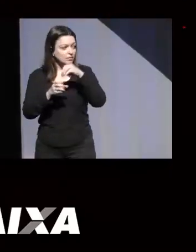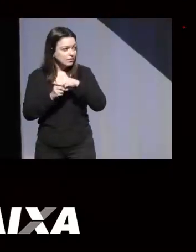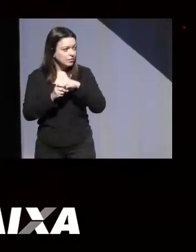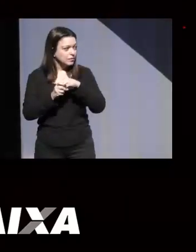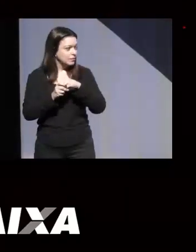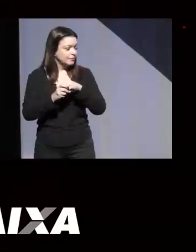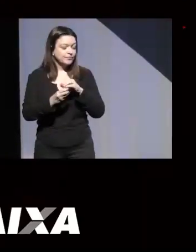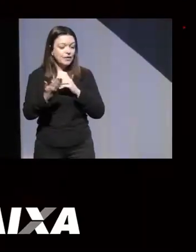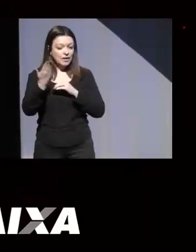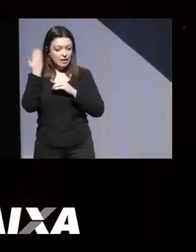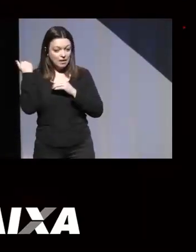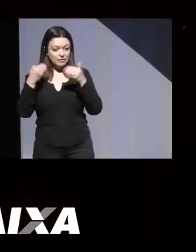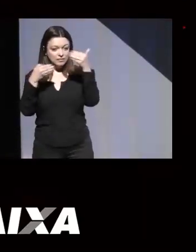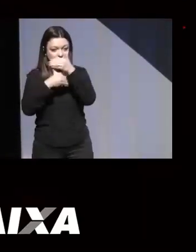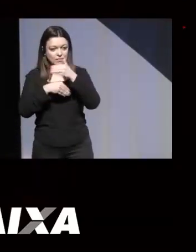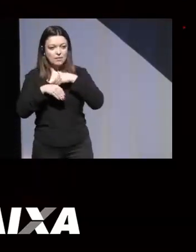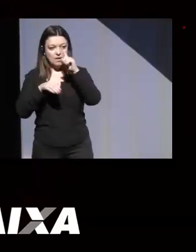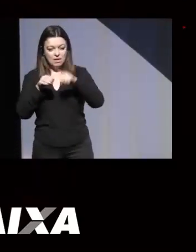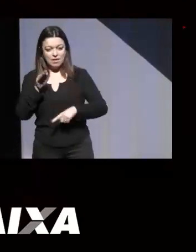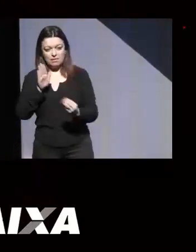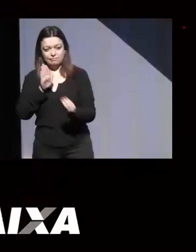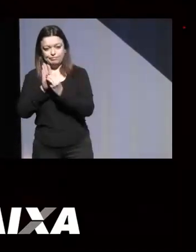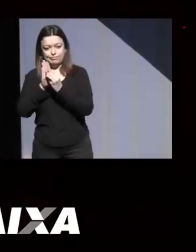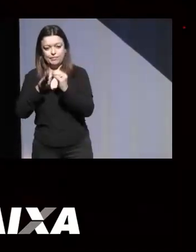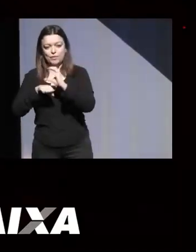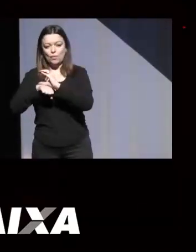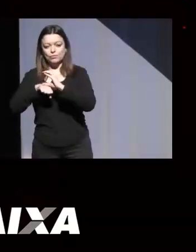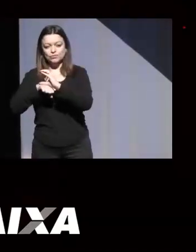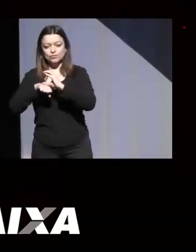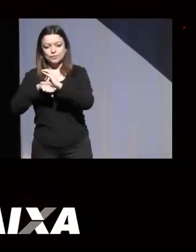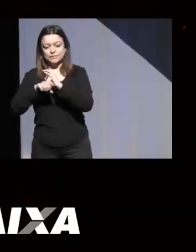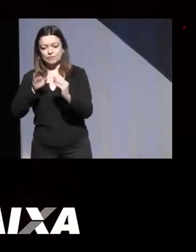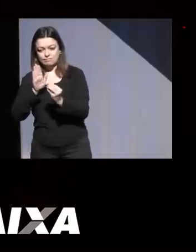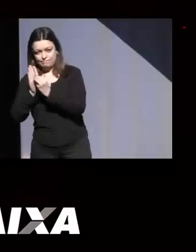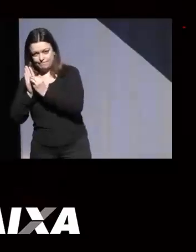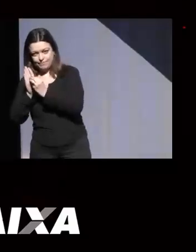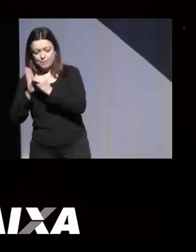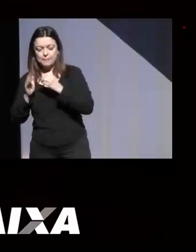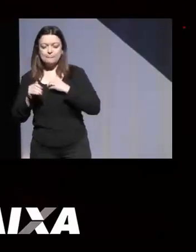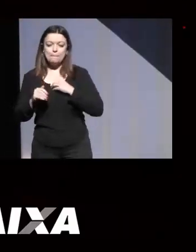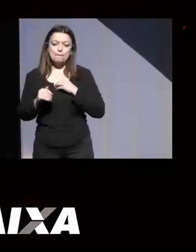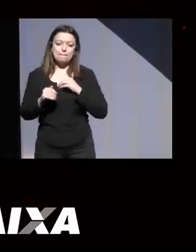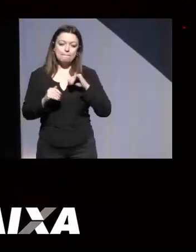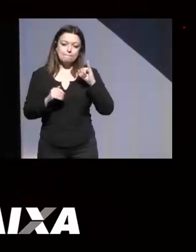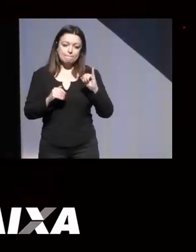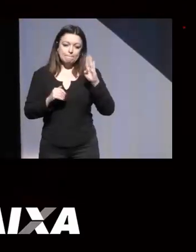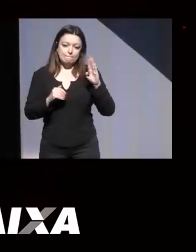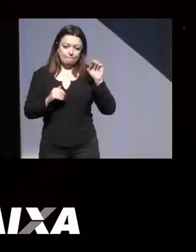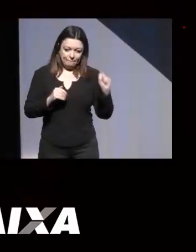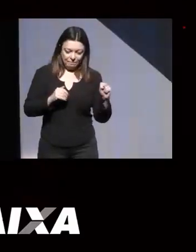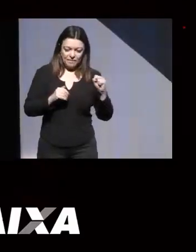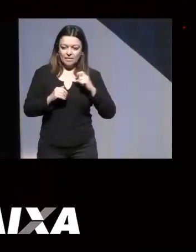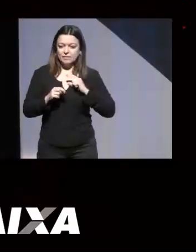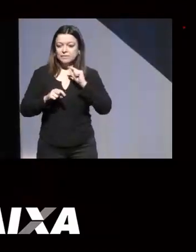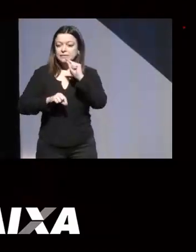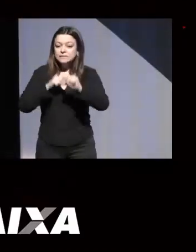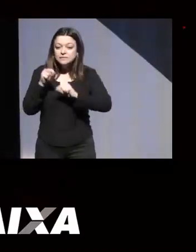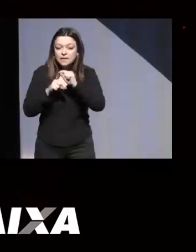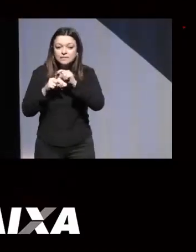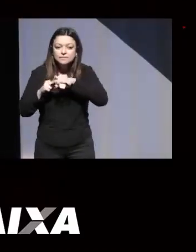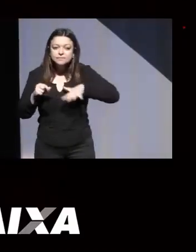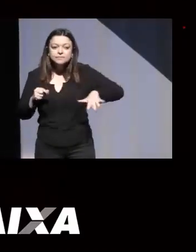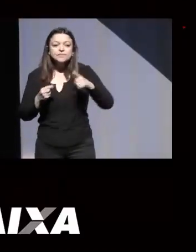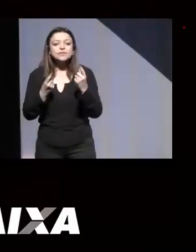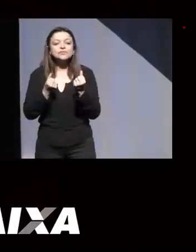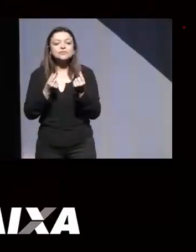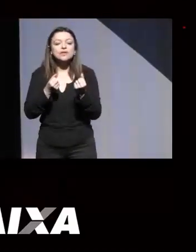Constituição, da Emenda Constitucional. A CBS e o IBS. O destinatário das